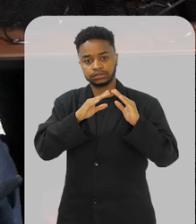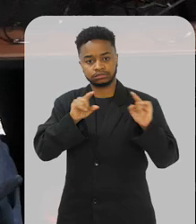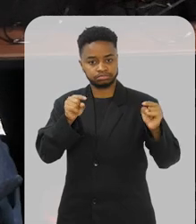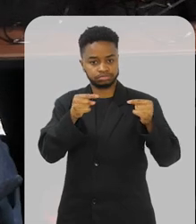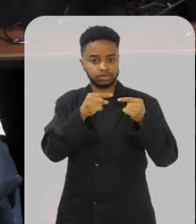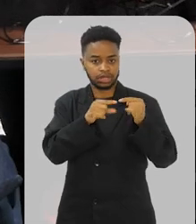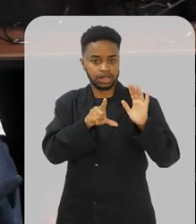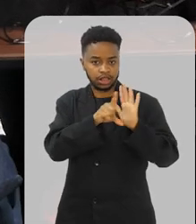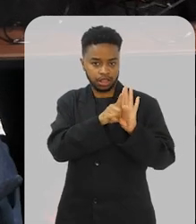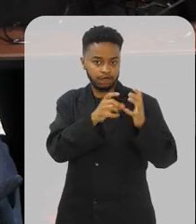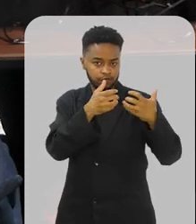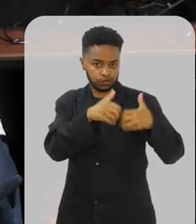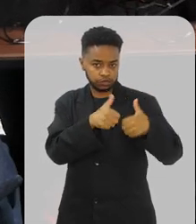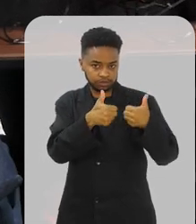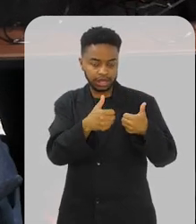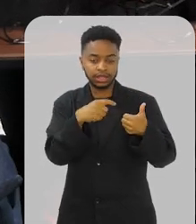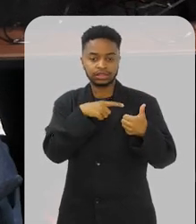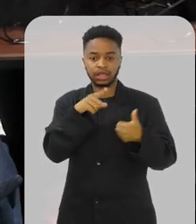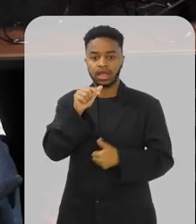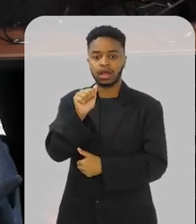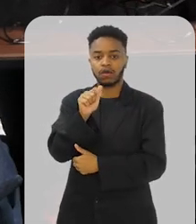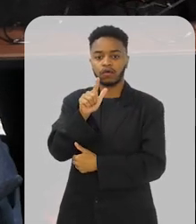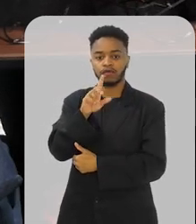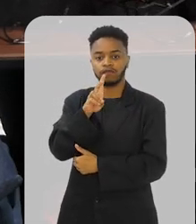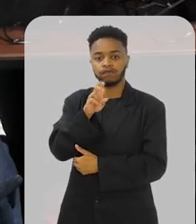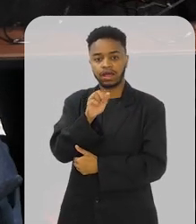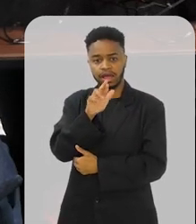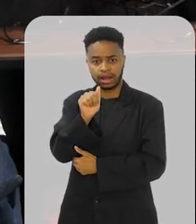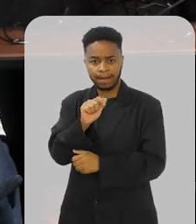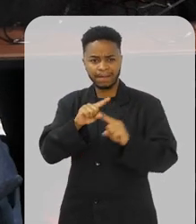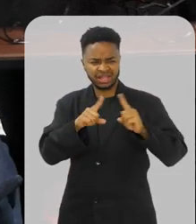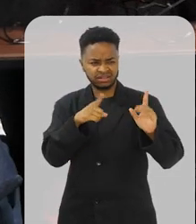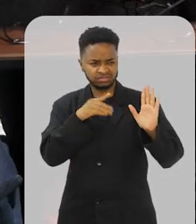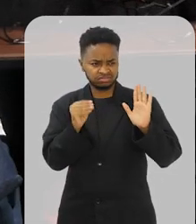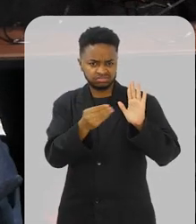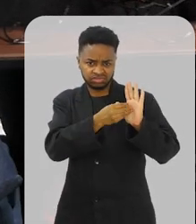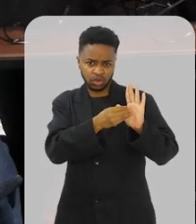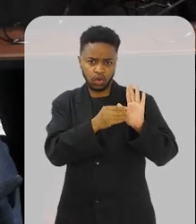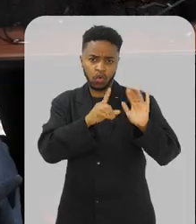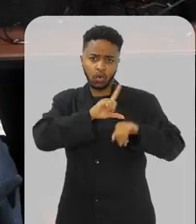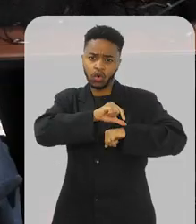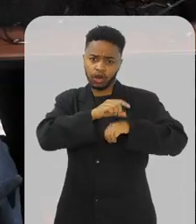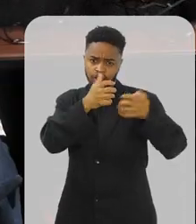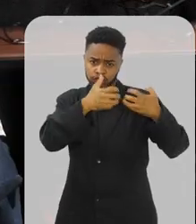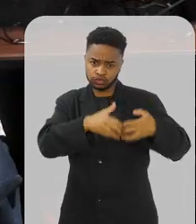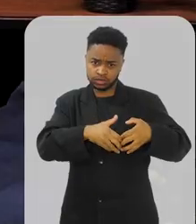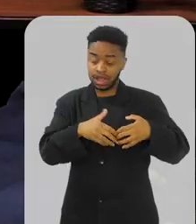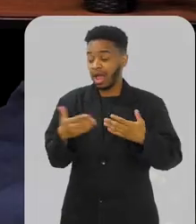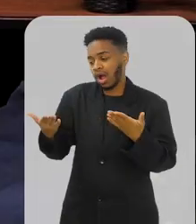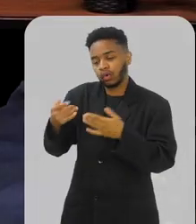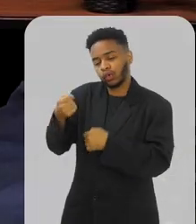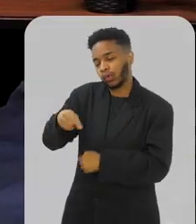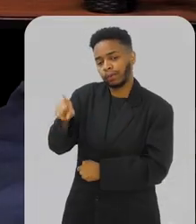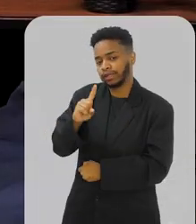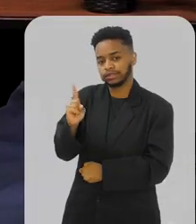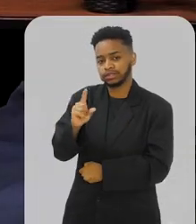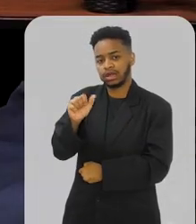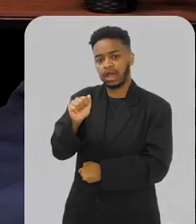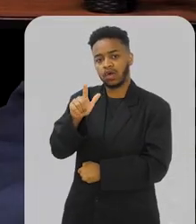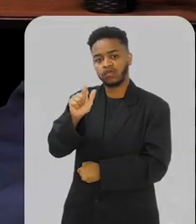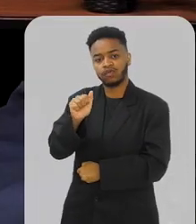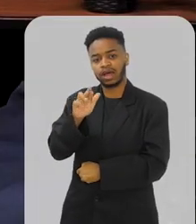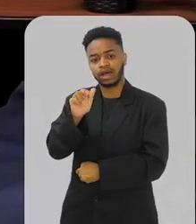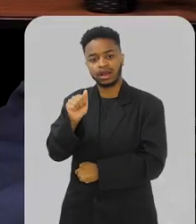alvará. Nesse alvará, consta o horário que ela pode funcionar, que ela pode tocar? Bem, agora não precisa ter mais